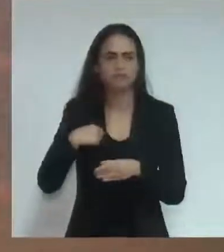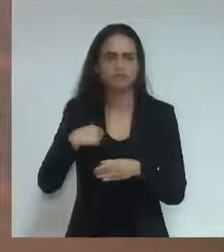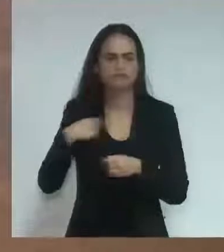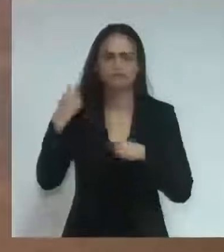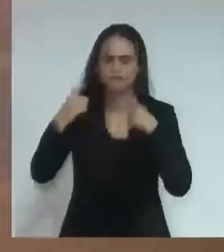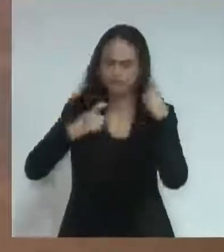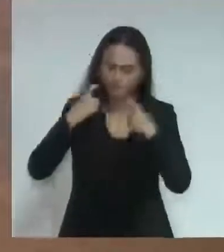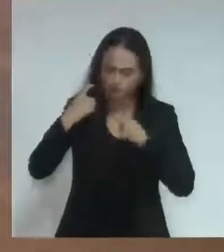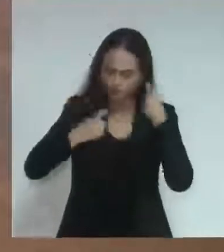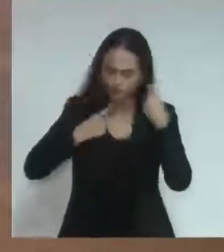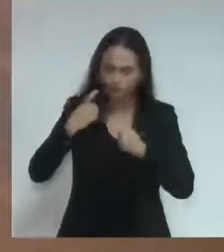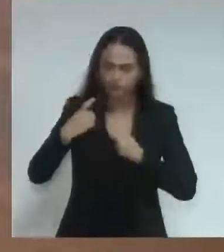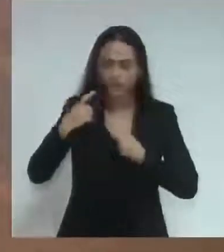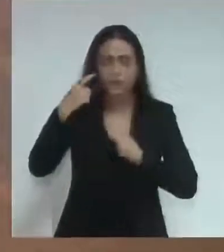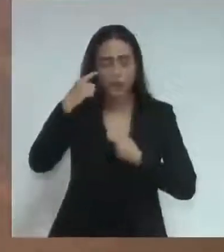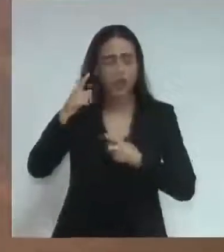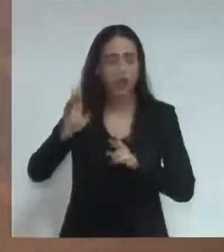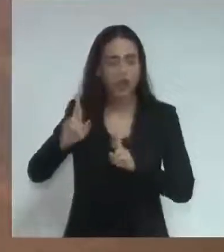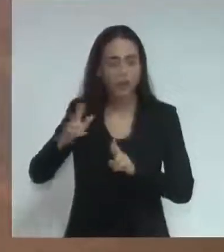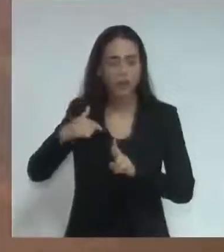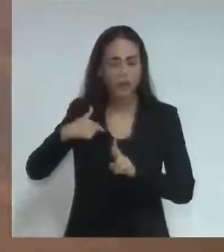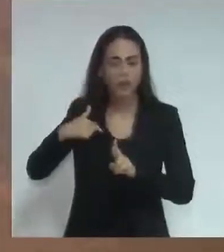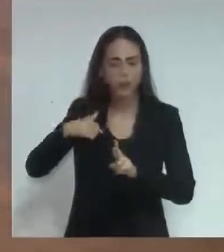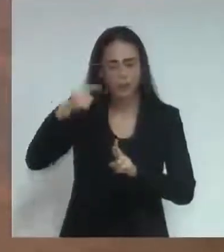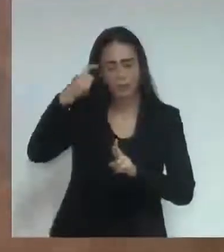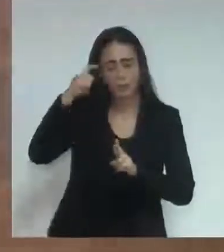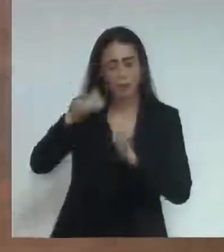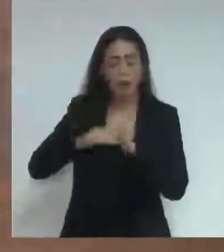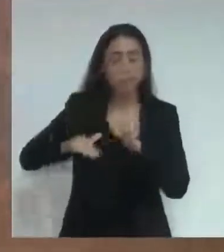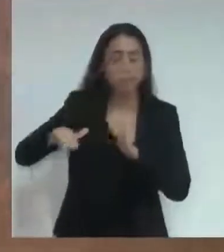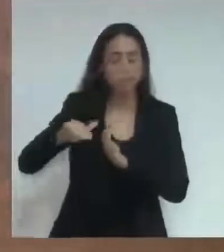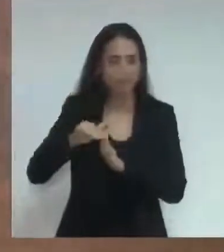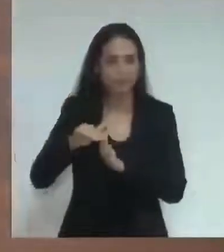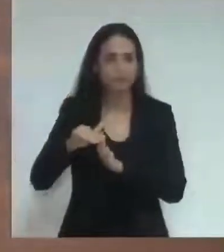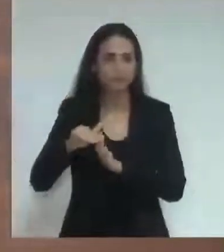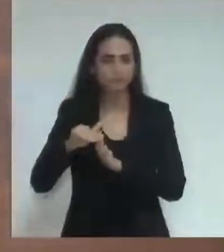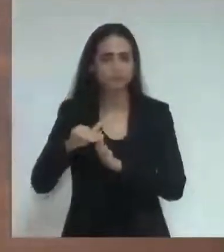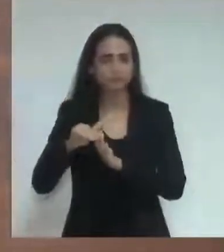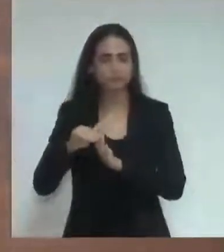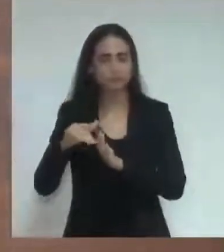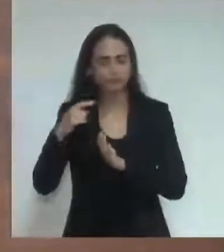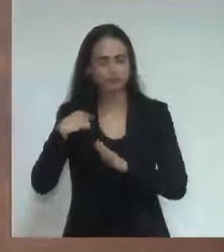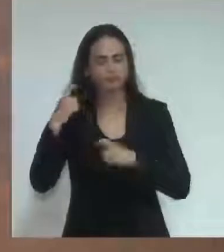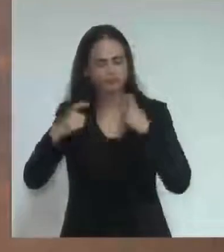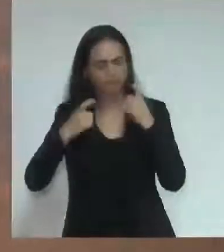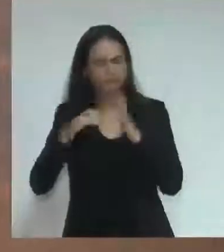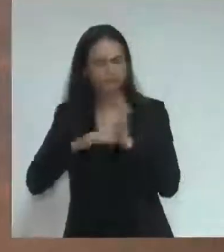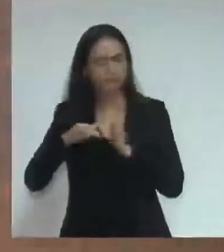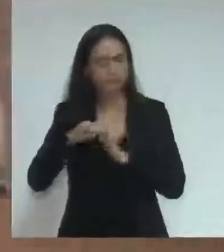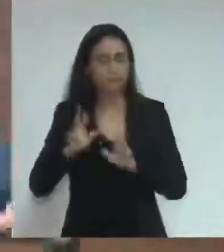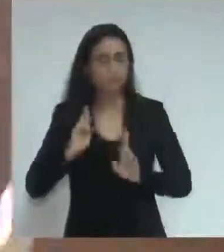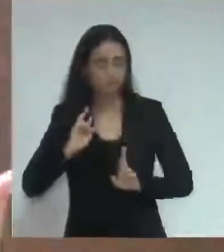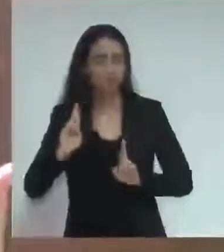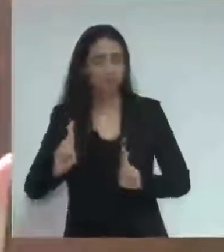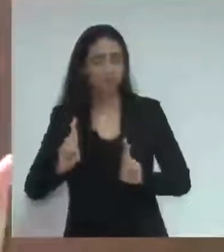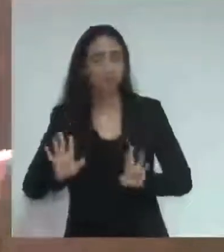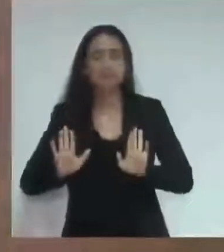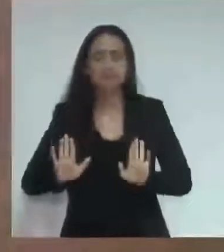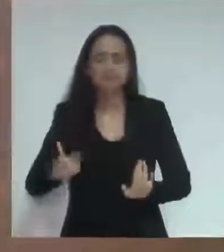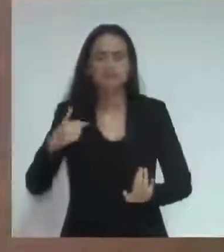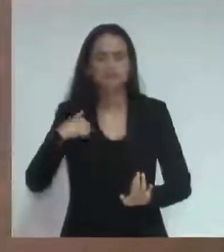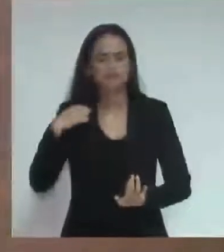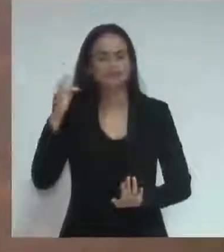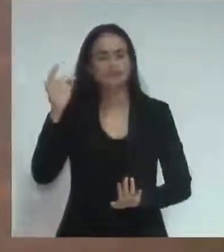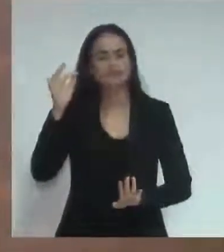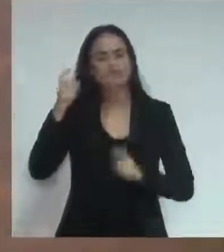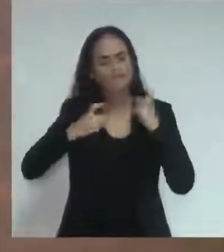preocupações sejam exageradas. Espero muito sinceramente que a minha sensibilidade seja exagerada. Mas eu estou muito preocupado com o futuro